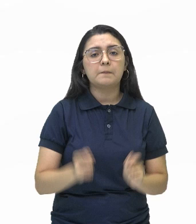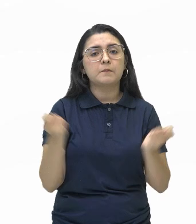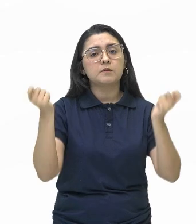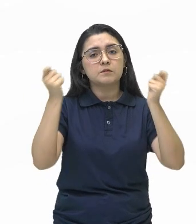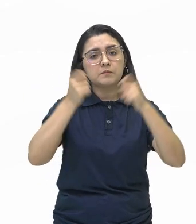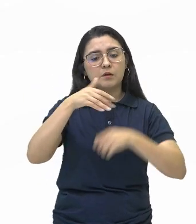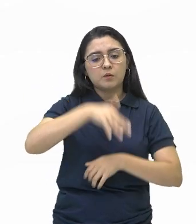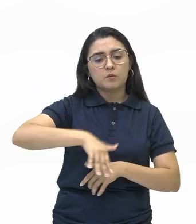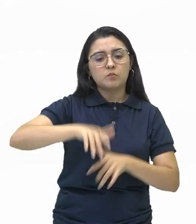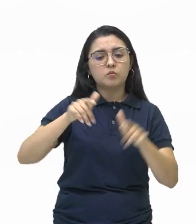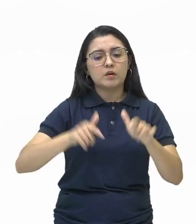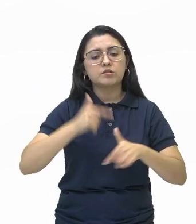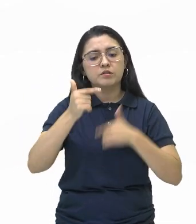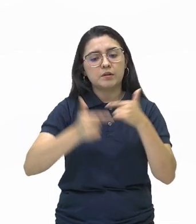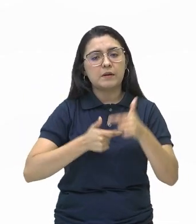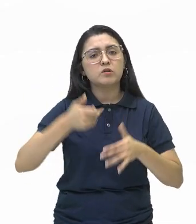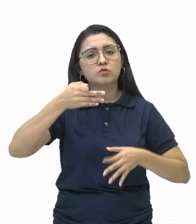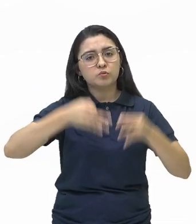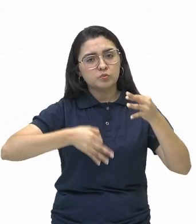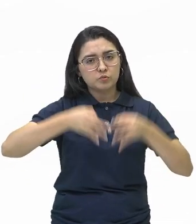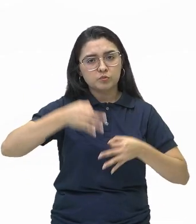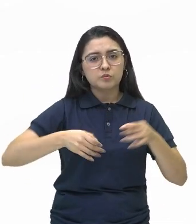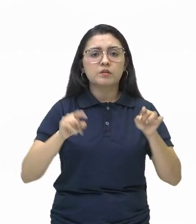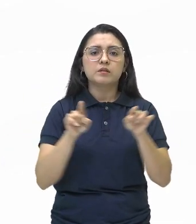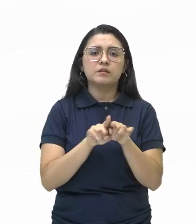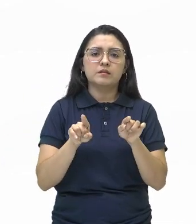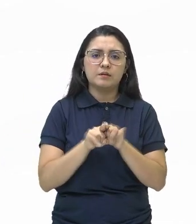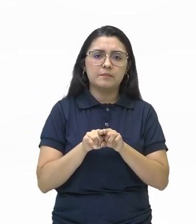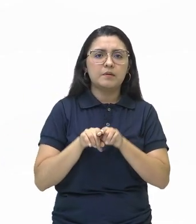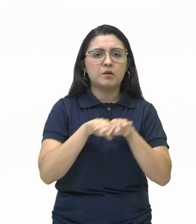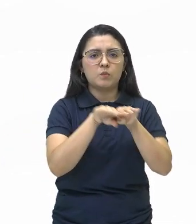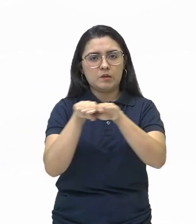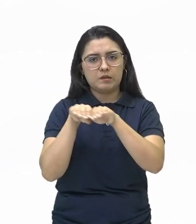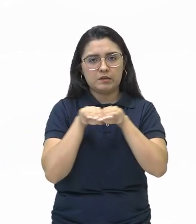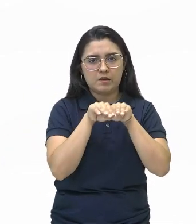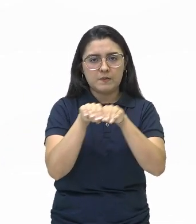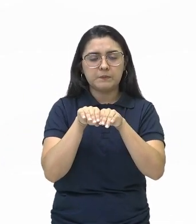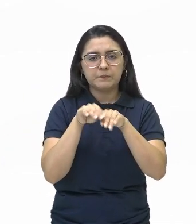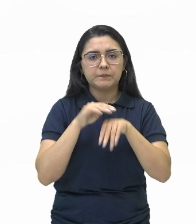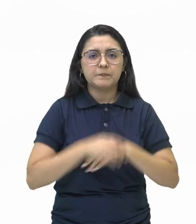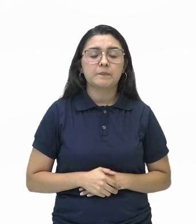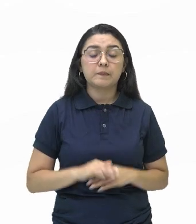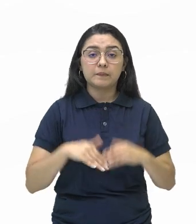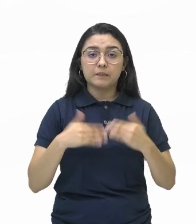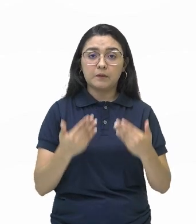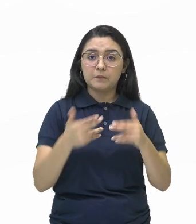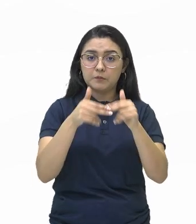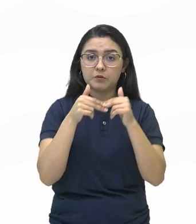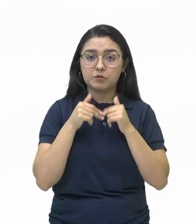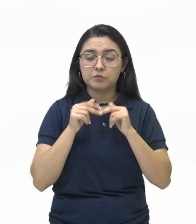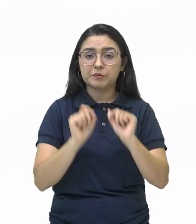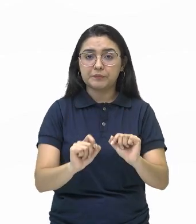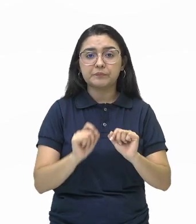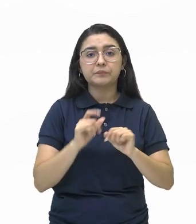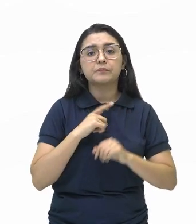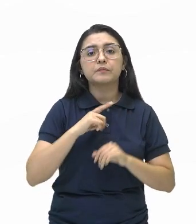ambiente de trabalho mais justo e mais igualitário, tá bom? Por isso que essa